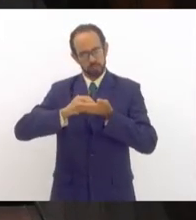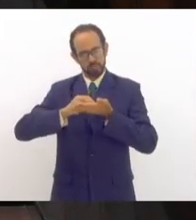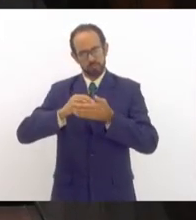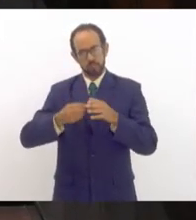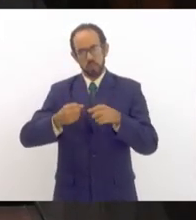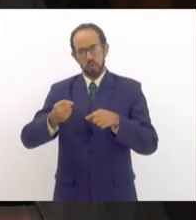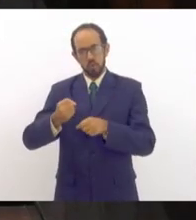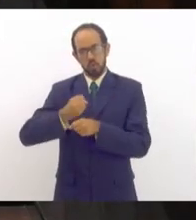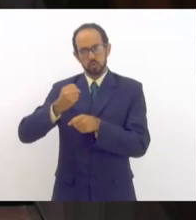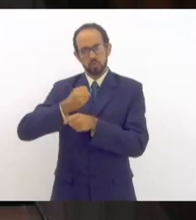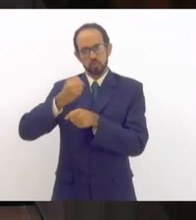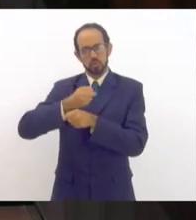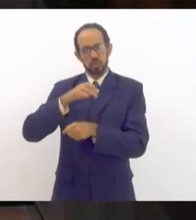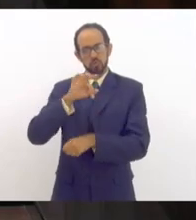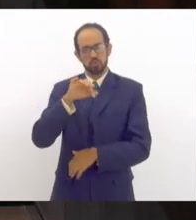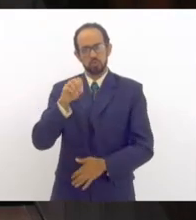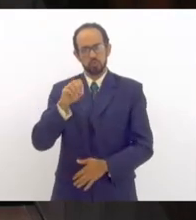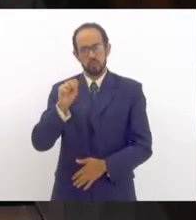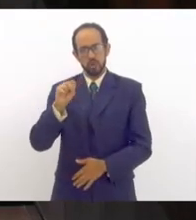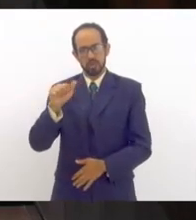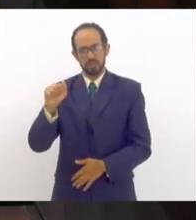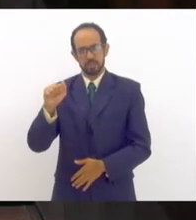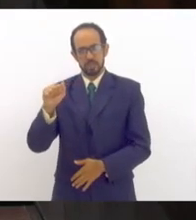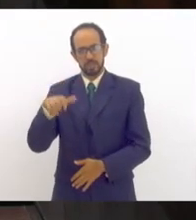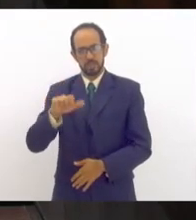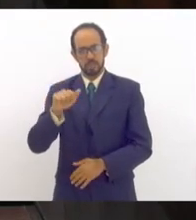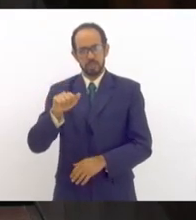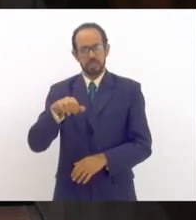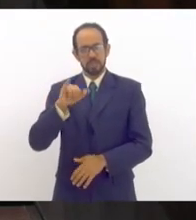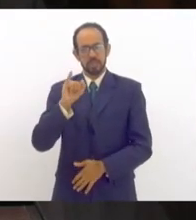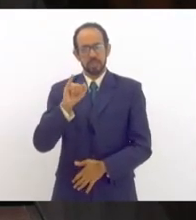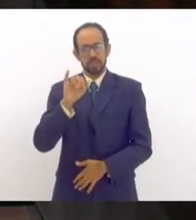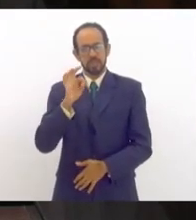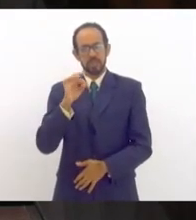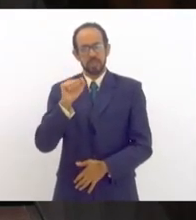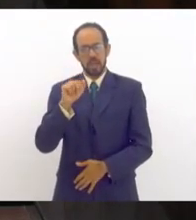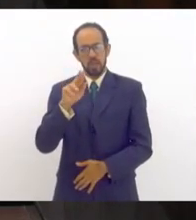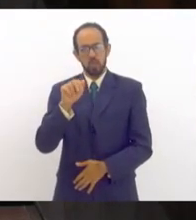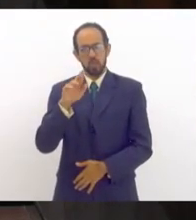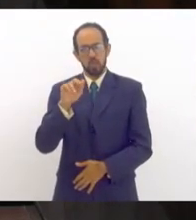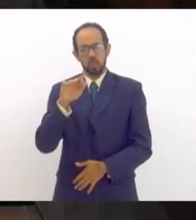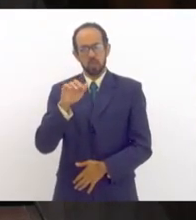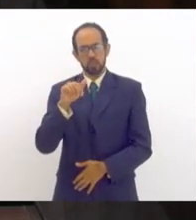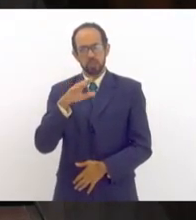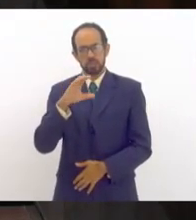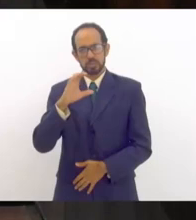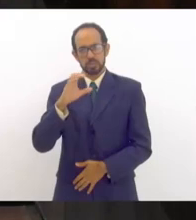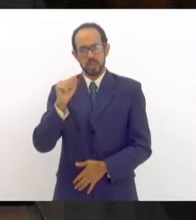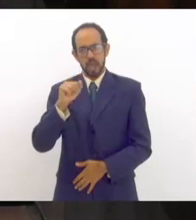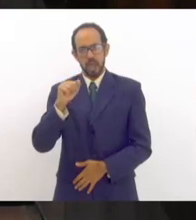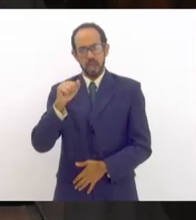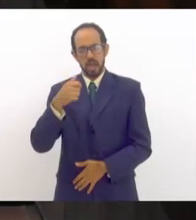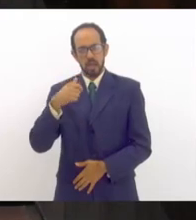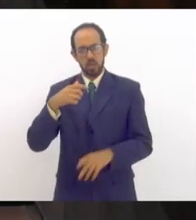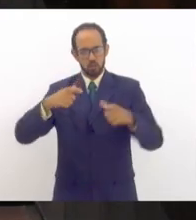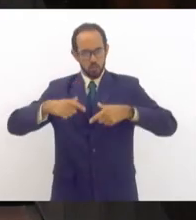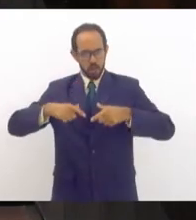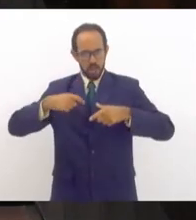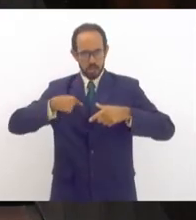séptica no canteiro de obra da base operacional no distrito que eu resido em